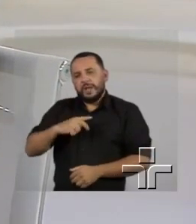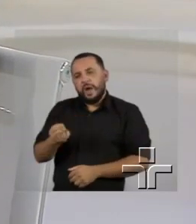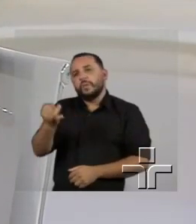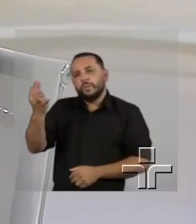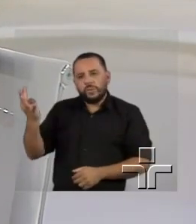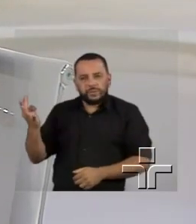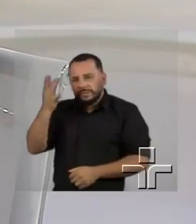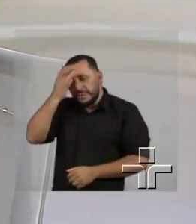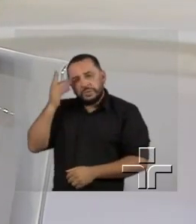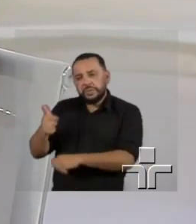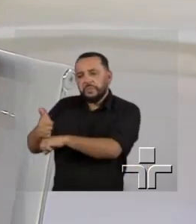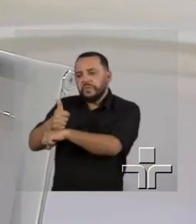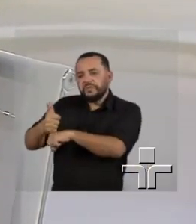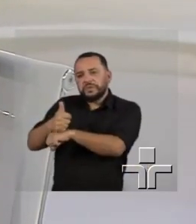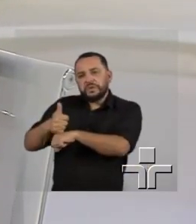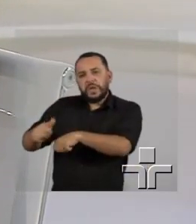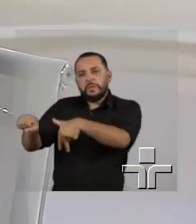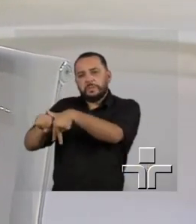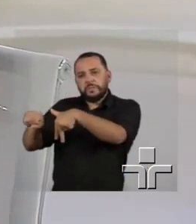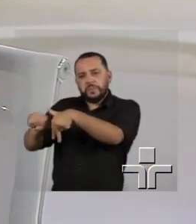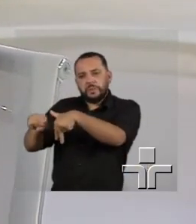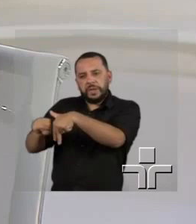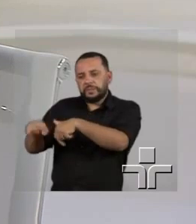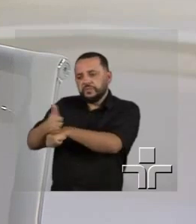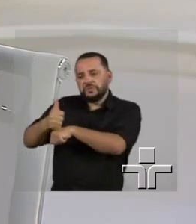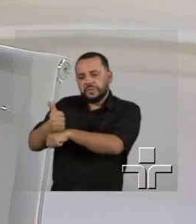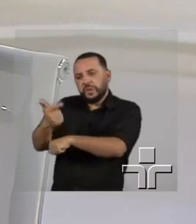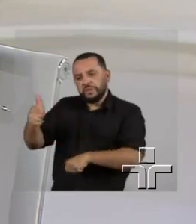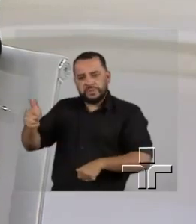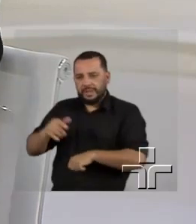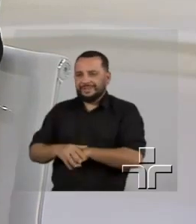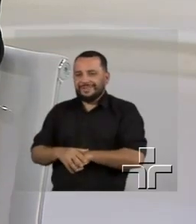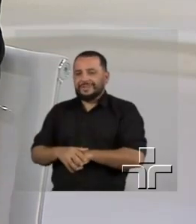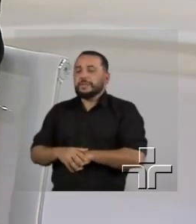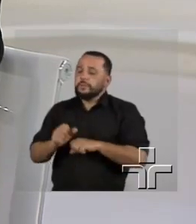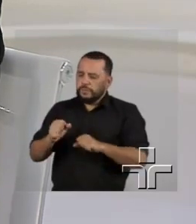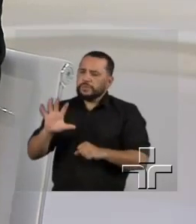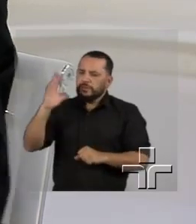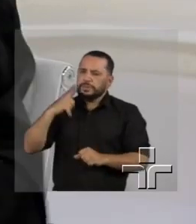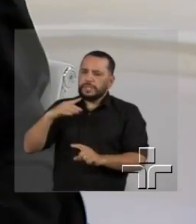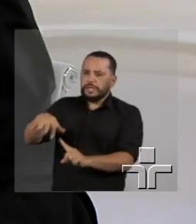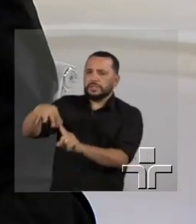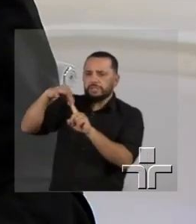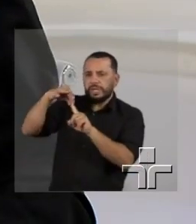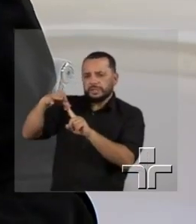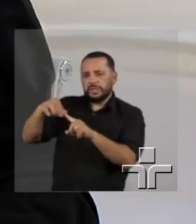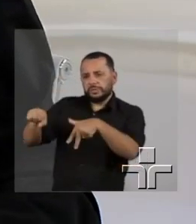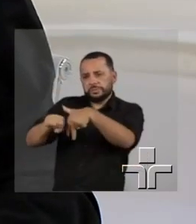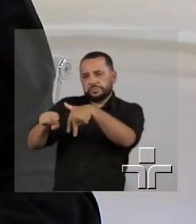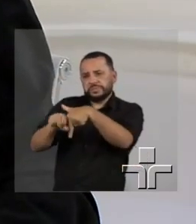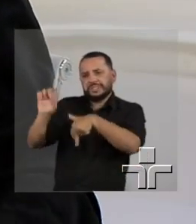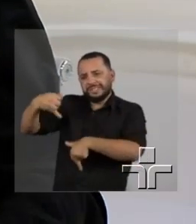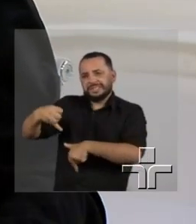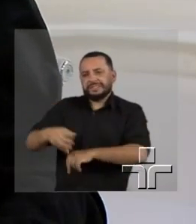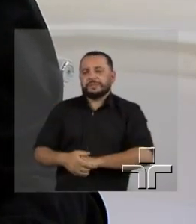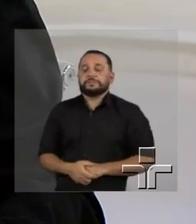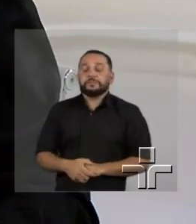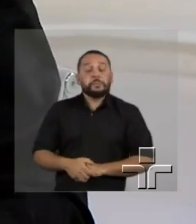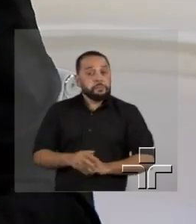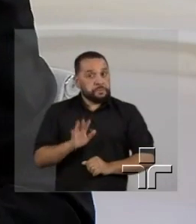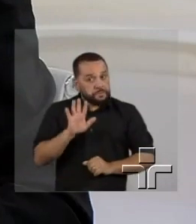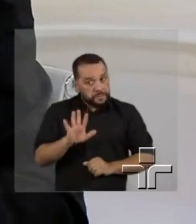mas tem que discutir como fazer isso daí. E tem que ser uma discussão que leve a uma